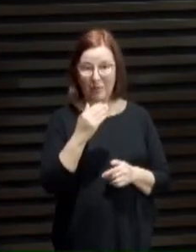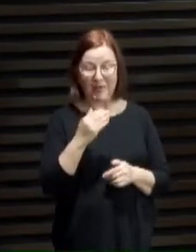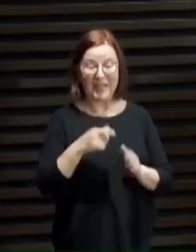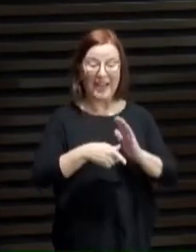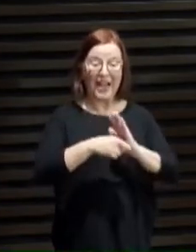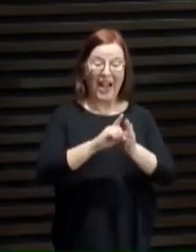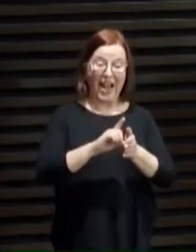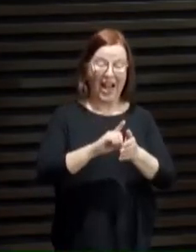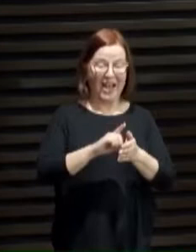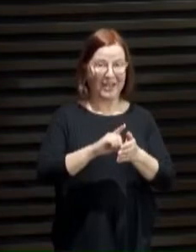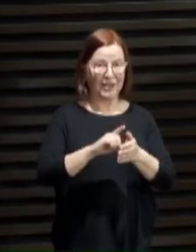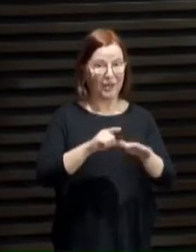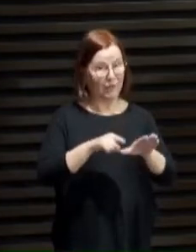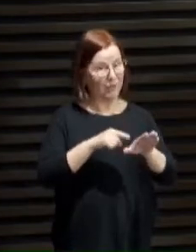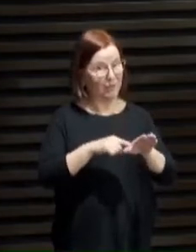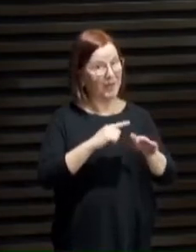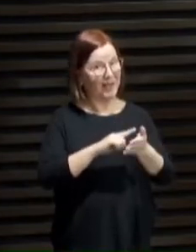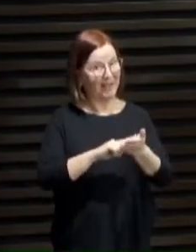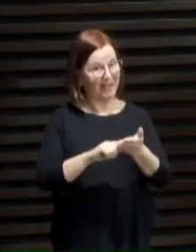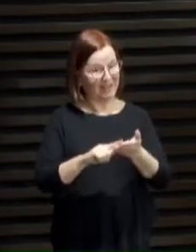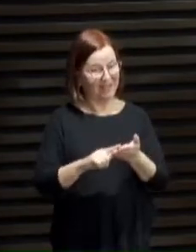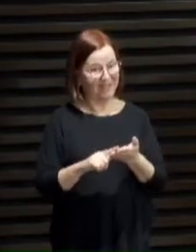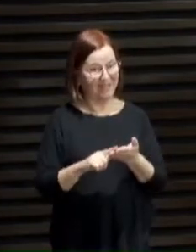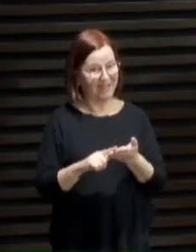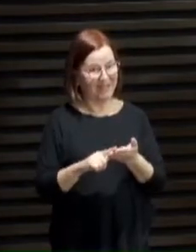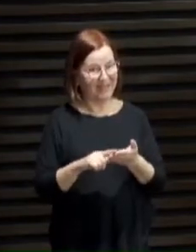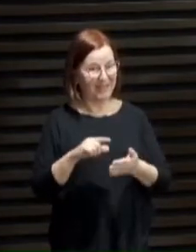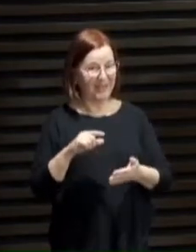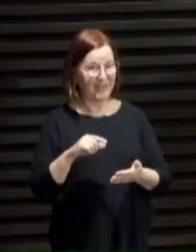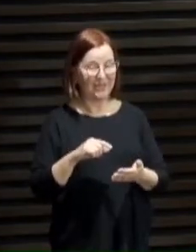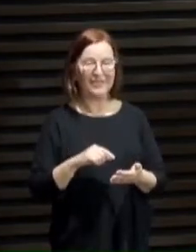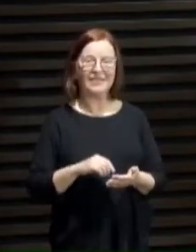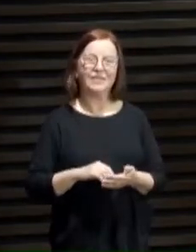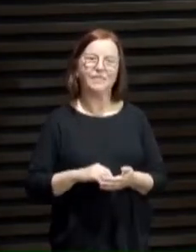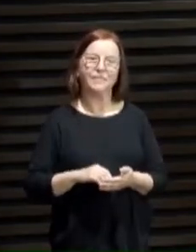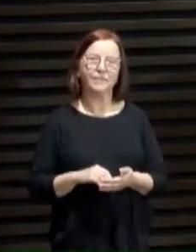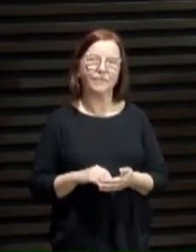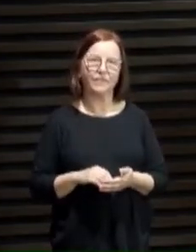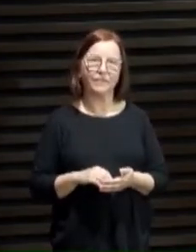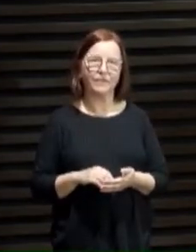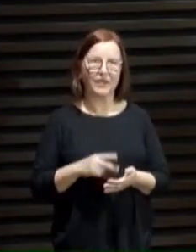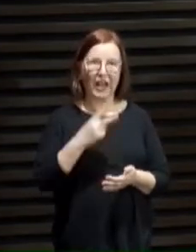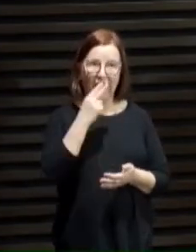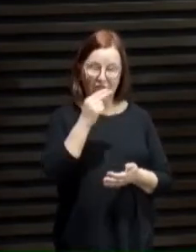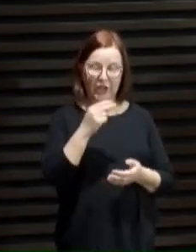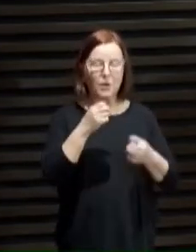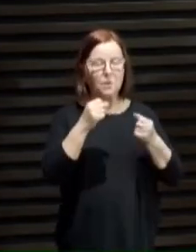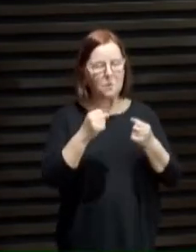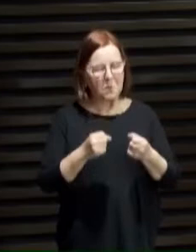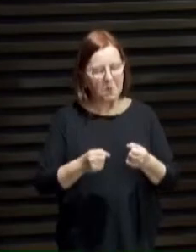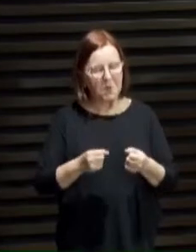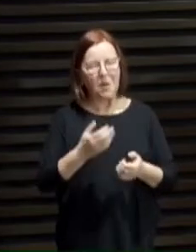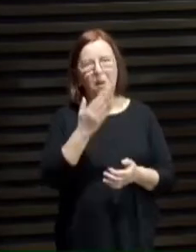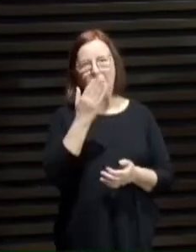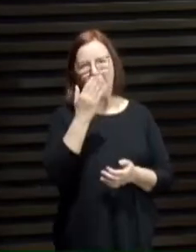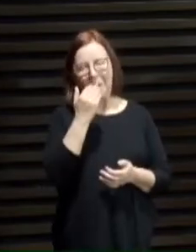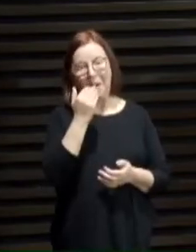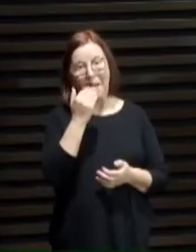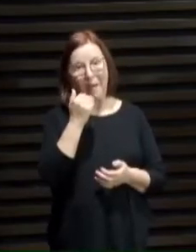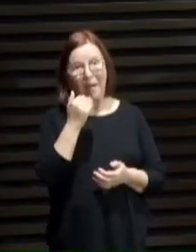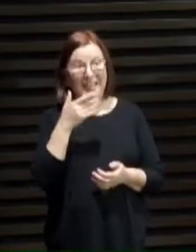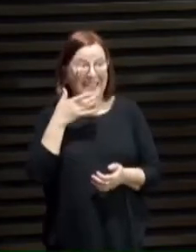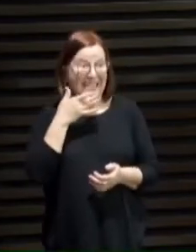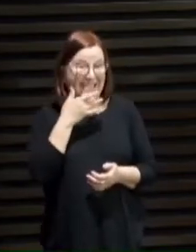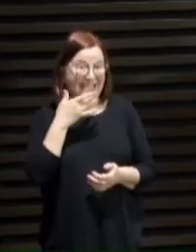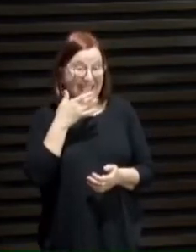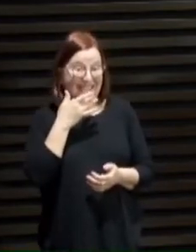poderiam comer sem antes os pés estarem limpos. Eles achavam que poderiam comer, que poderiam se deliciar